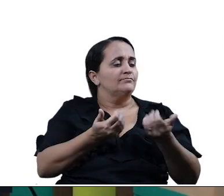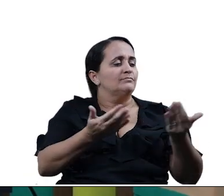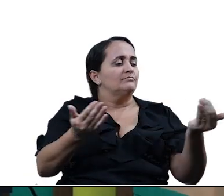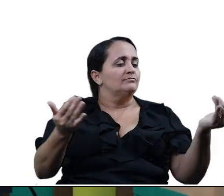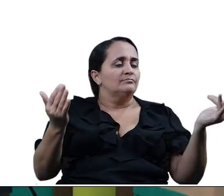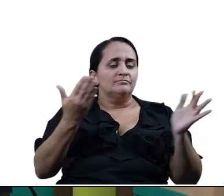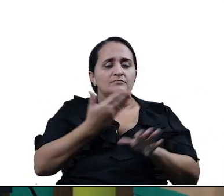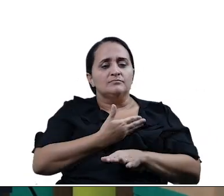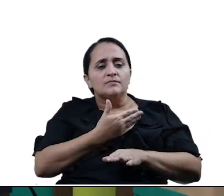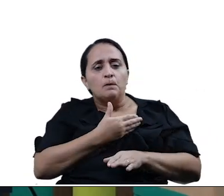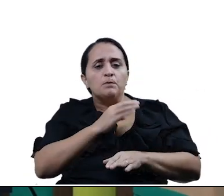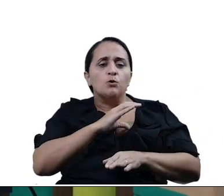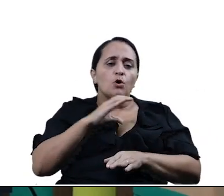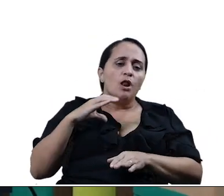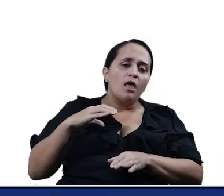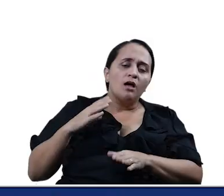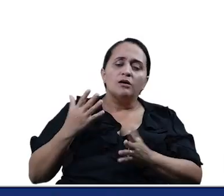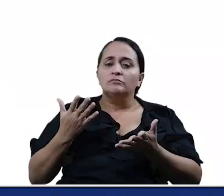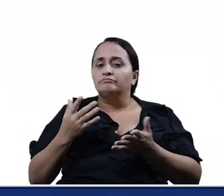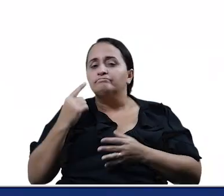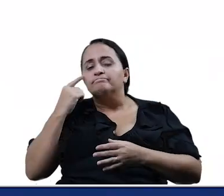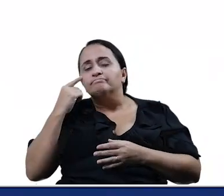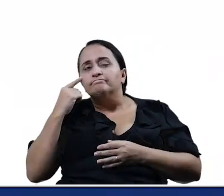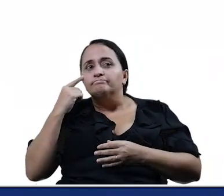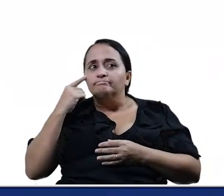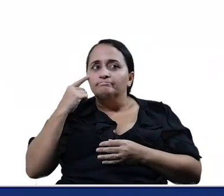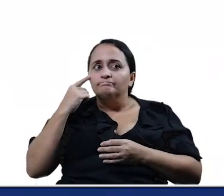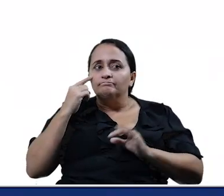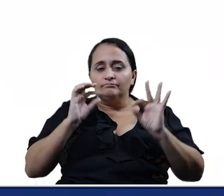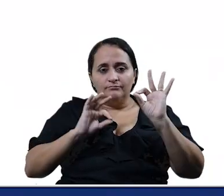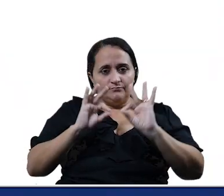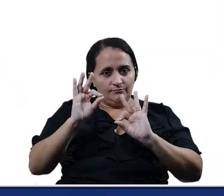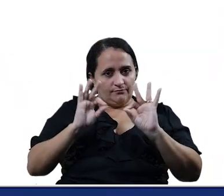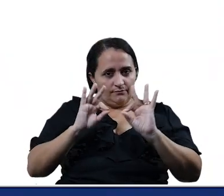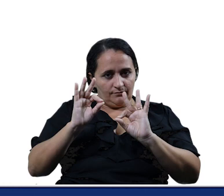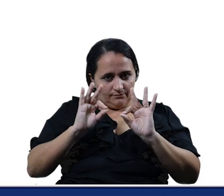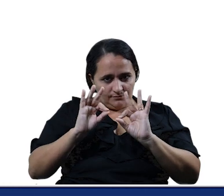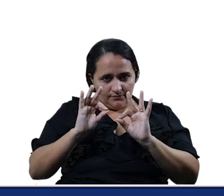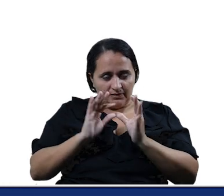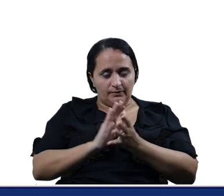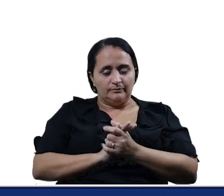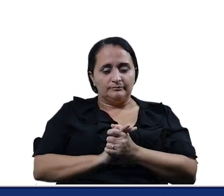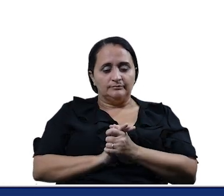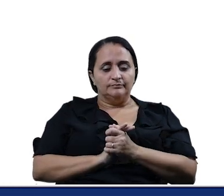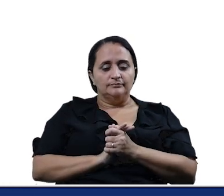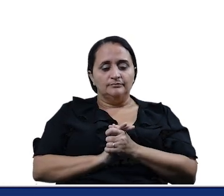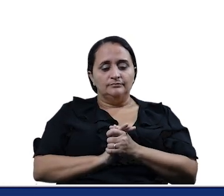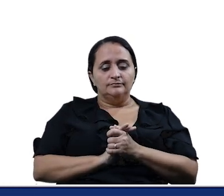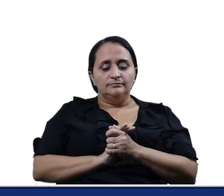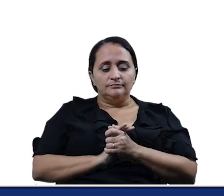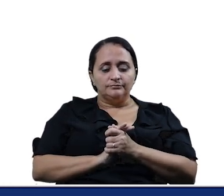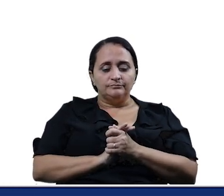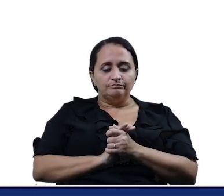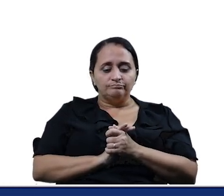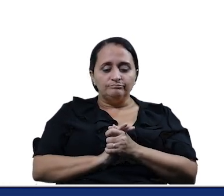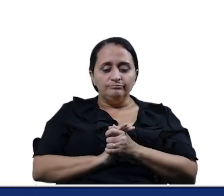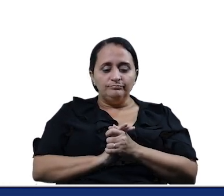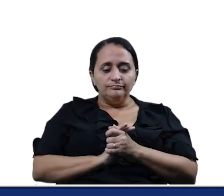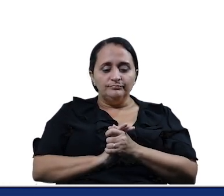colegas? Vamos parar para pensar e organizar o nosso problema, tá bom? Olha,